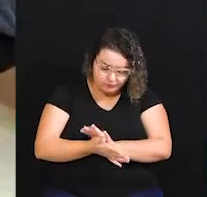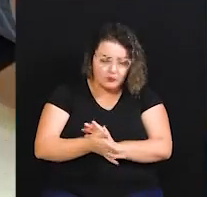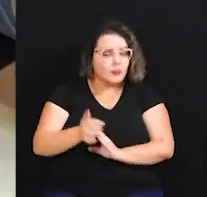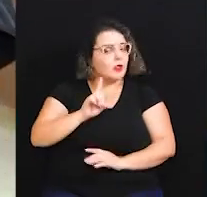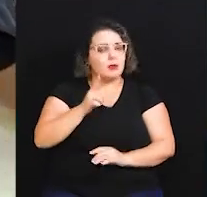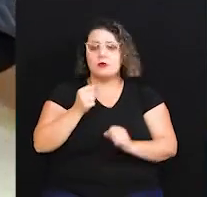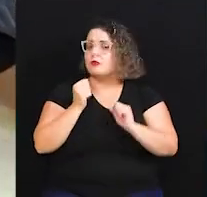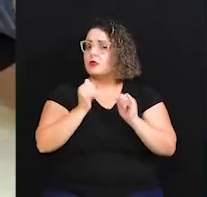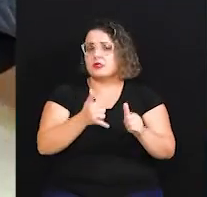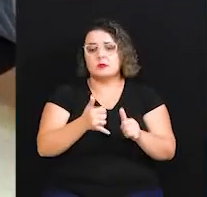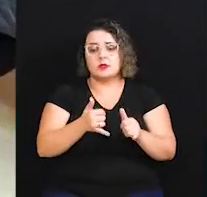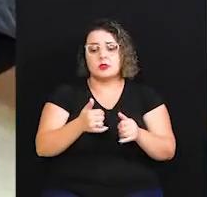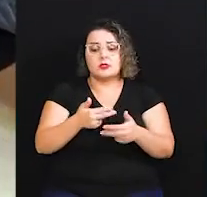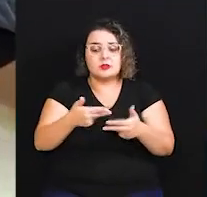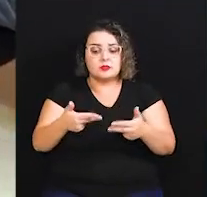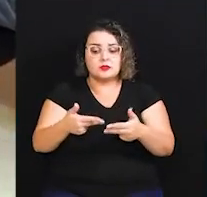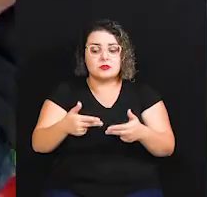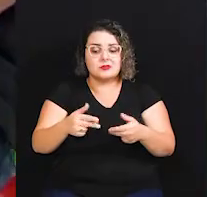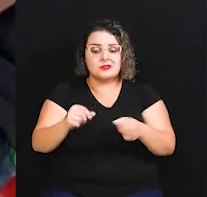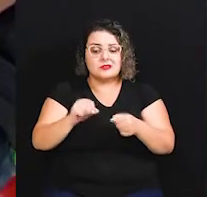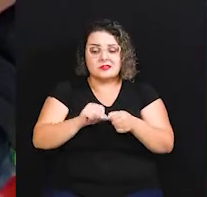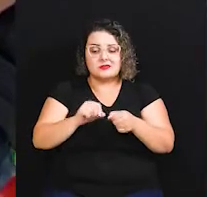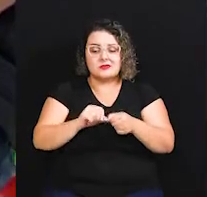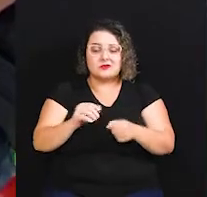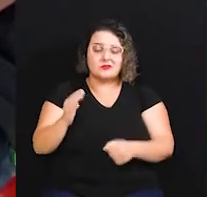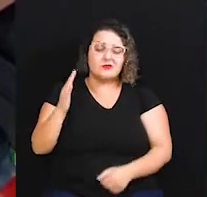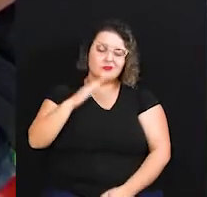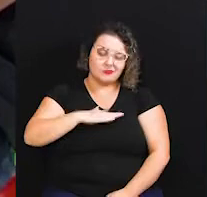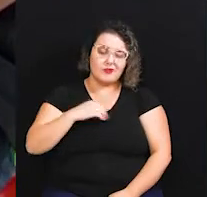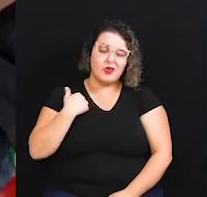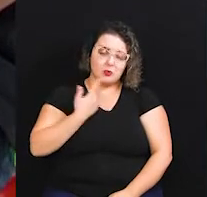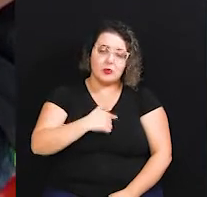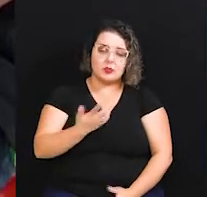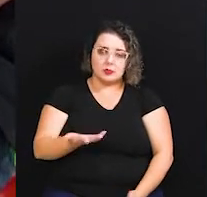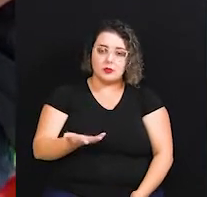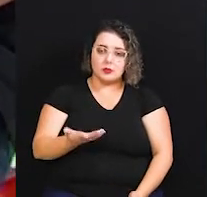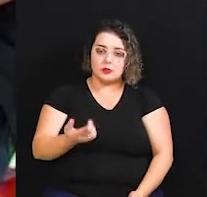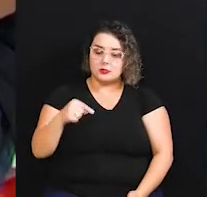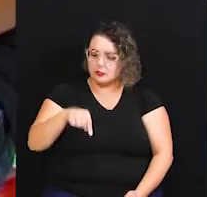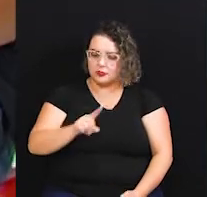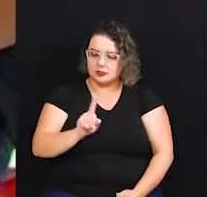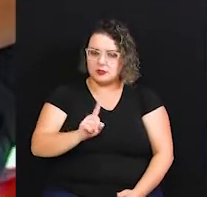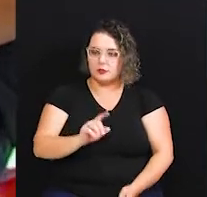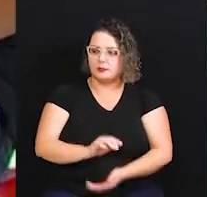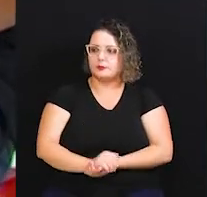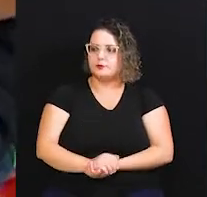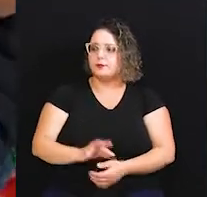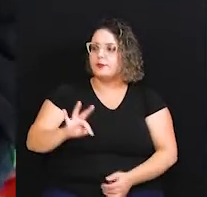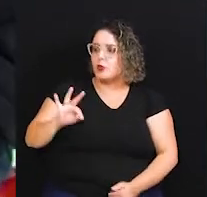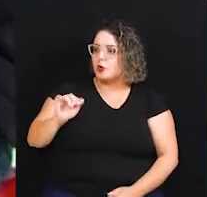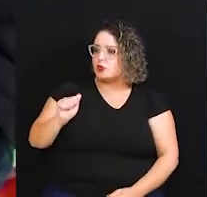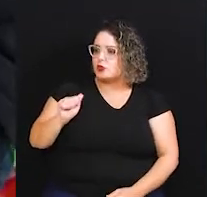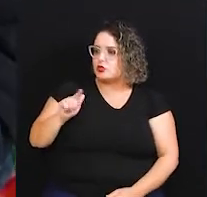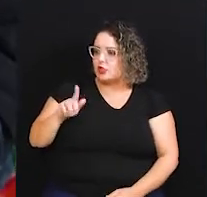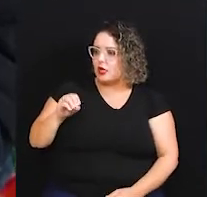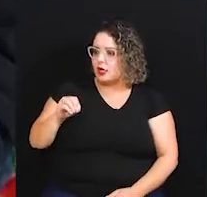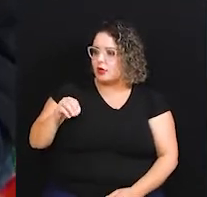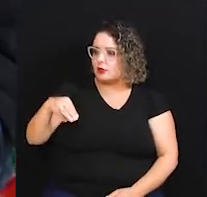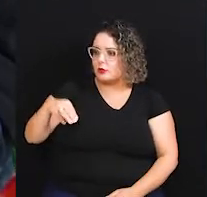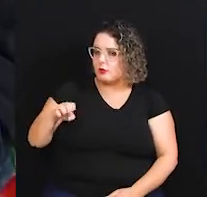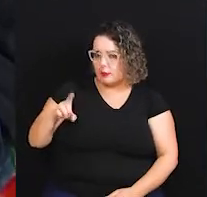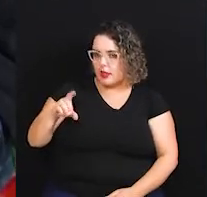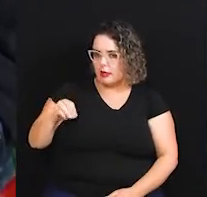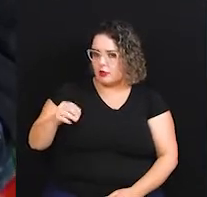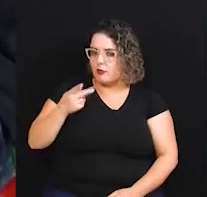só deve desistir daquilo que nos faz mal. Tem um poema do do escritor, poeta Tiago de Mello, que